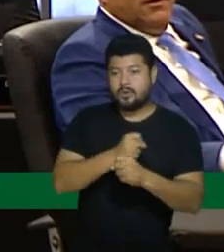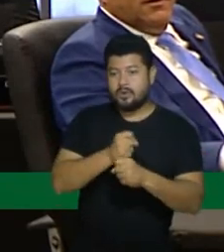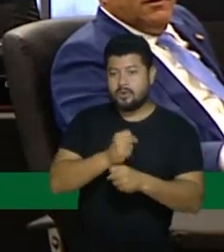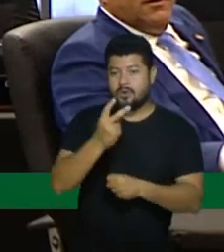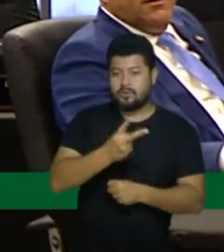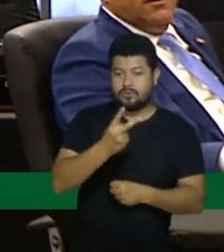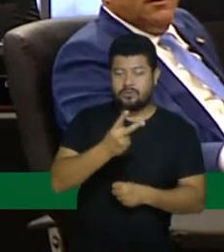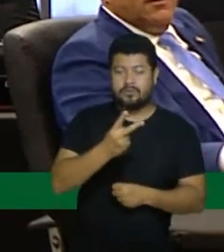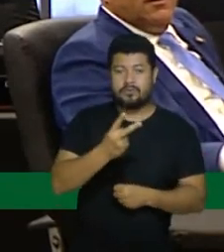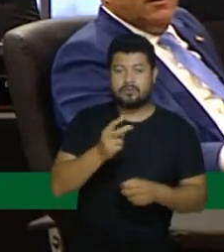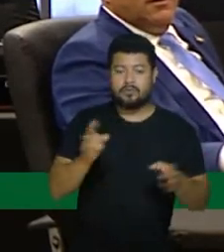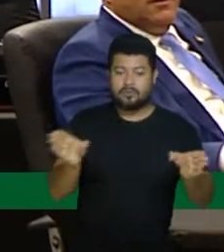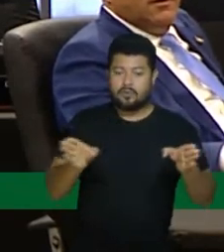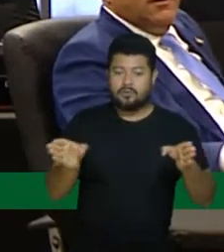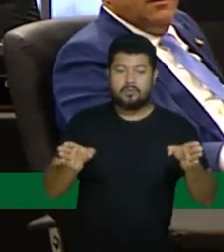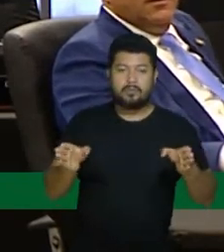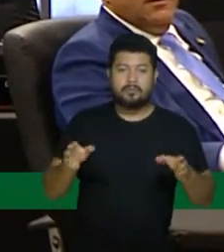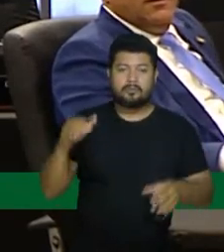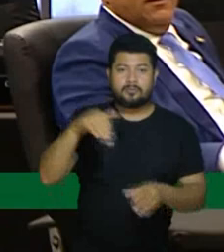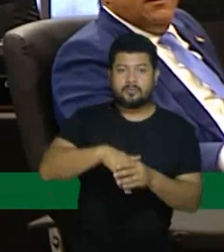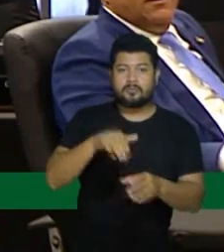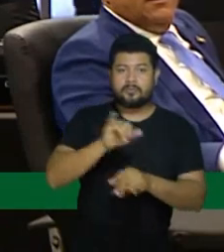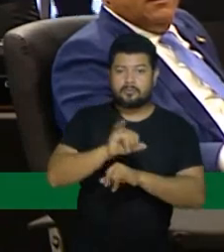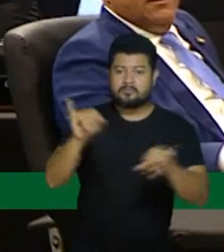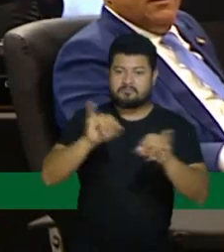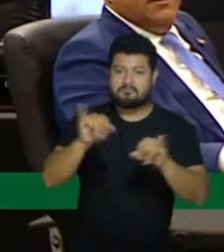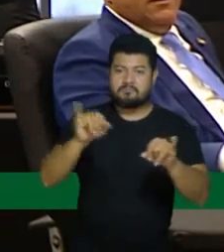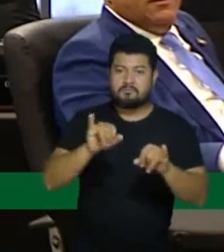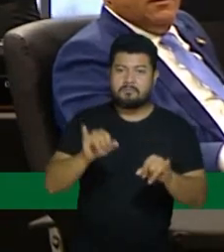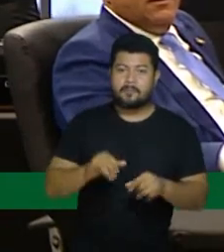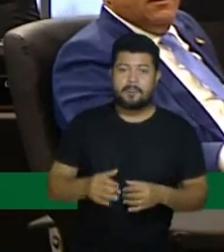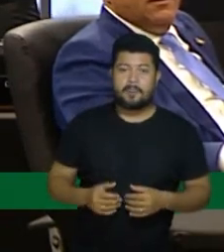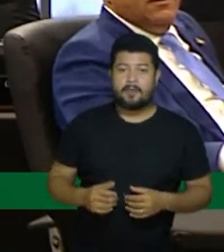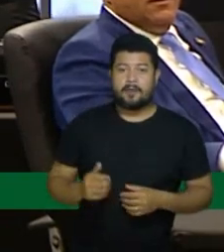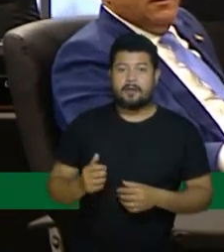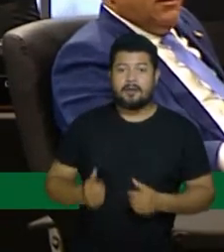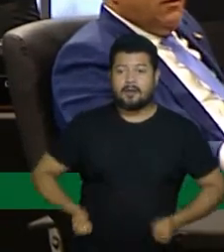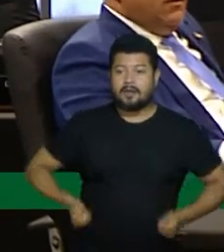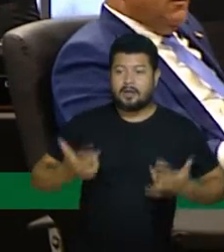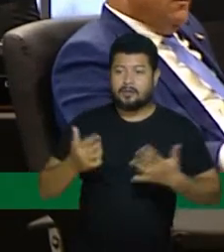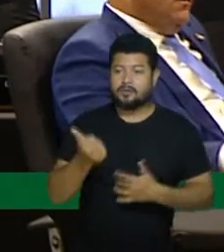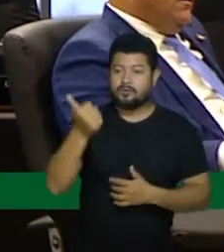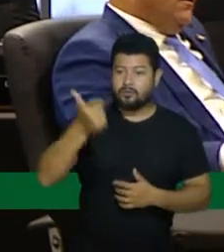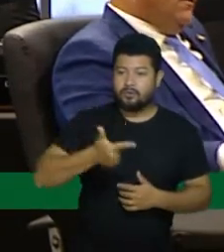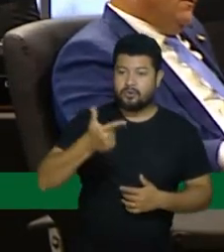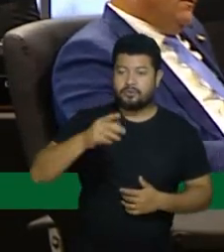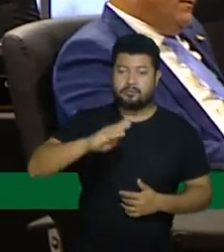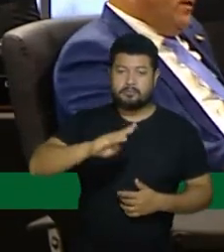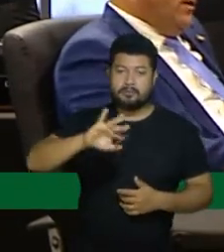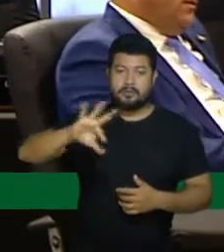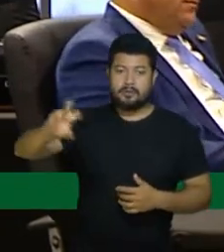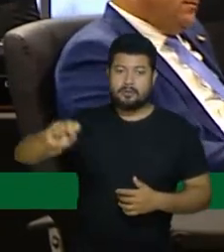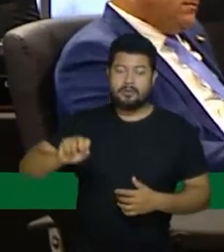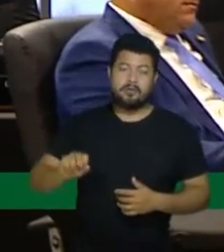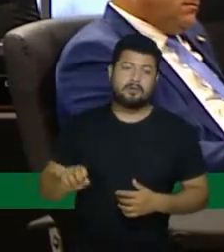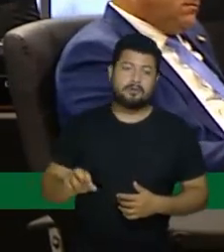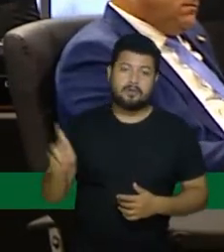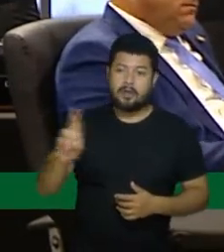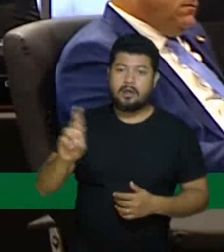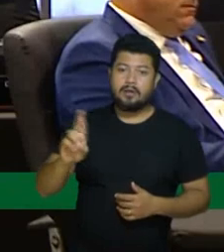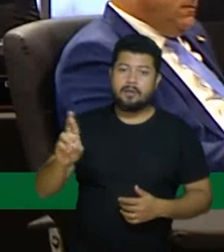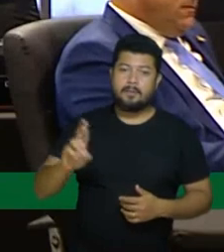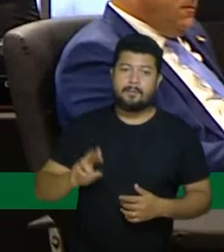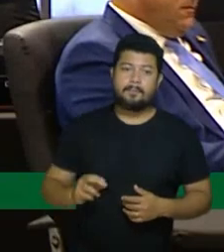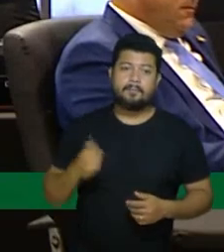duas campanhas eleitorais nós gastemos R bilhões de reais o dinheiro do pagador de impostos com campanhas então fica aqui a minha voz junta a sua